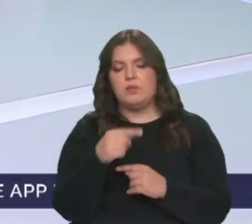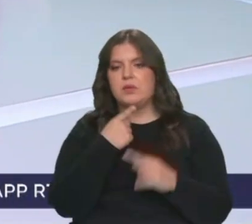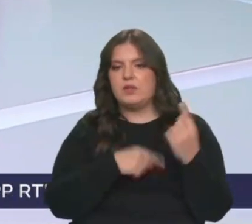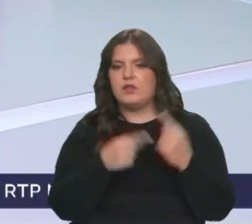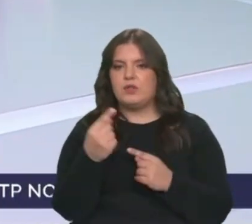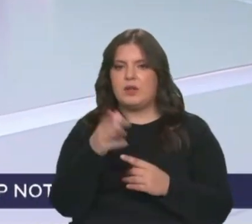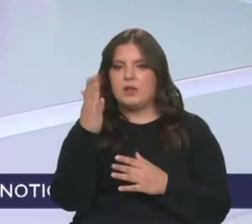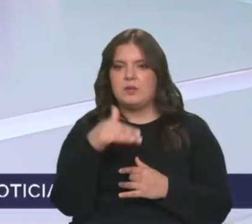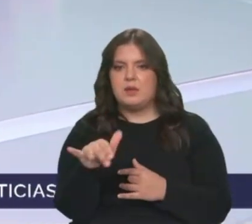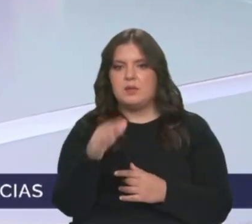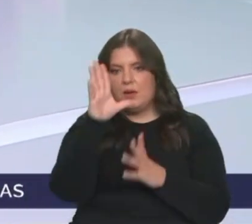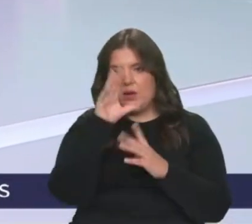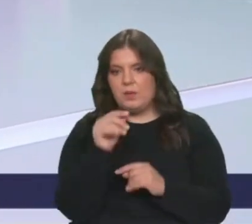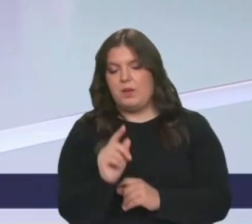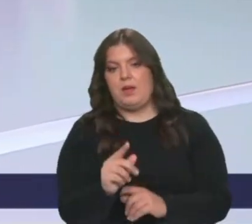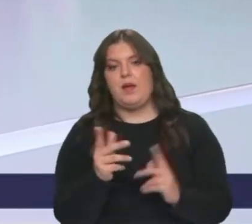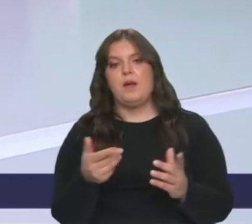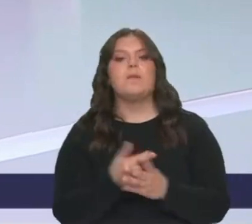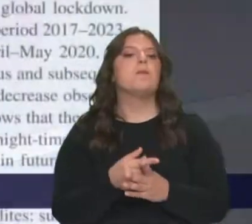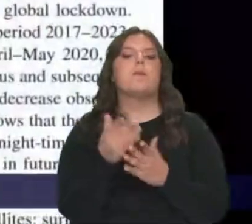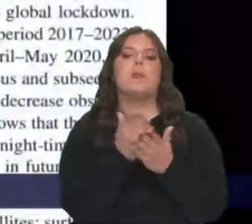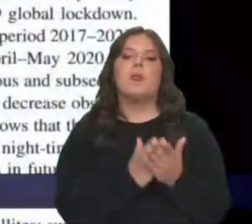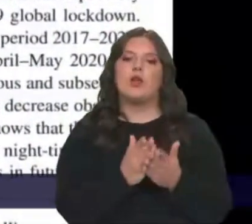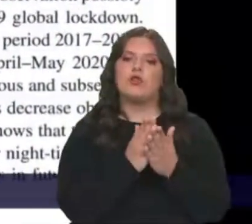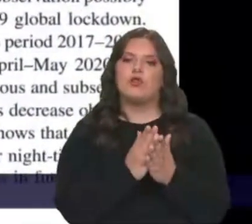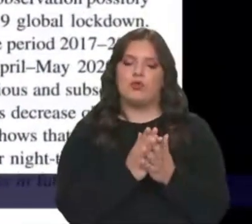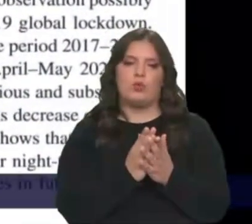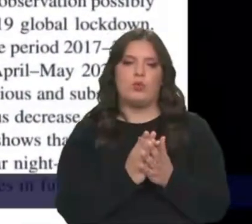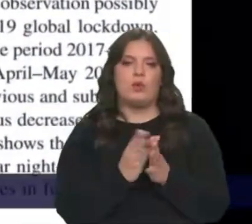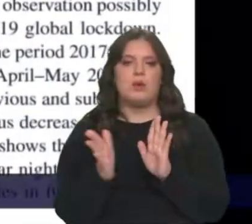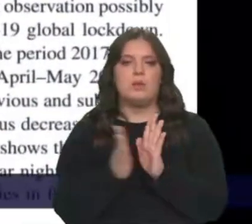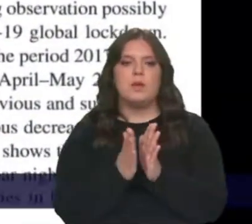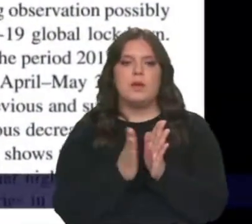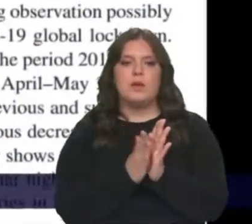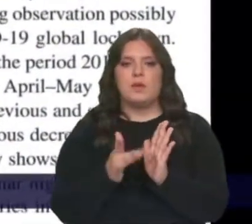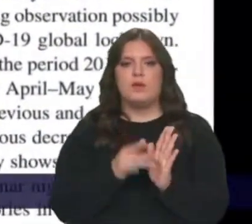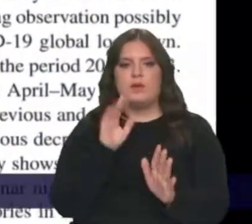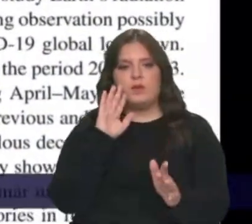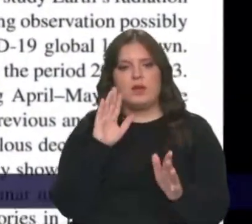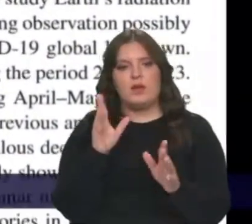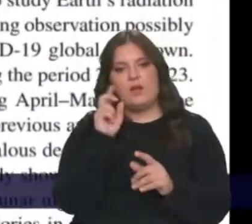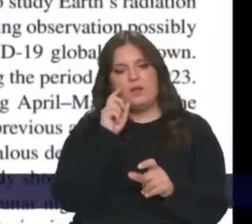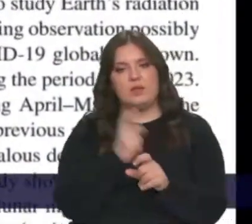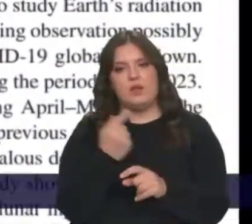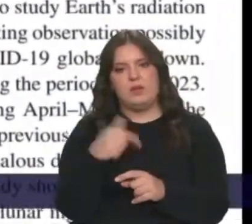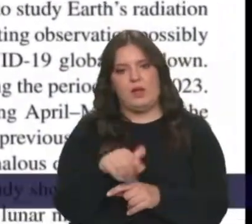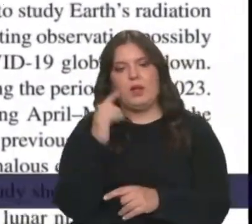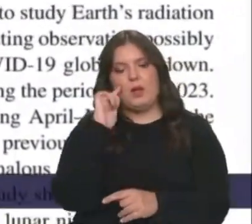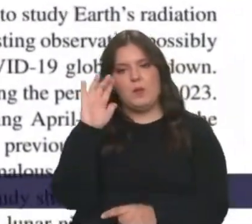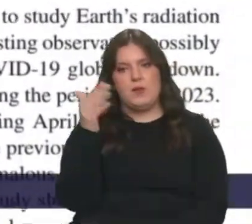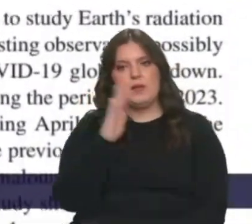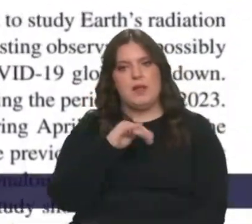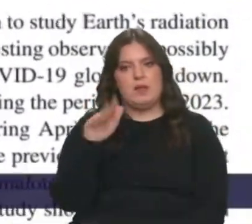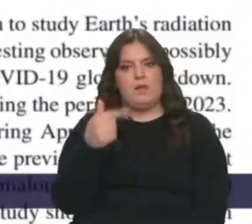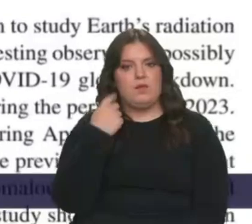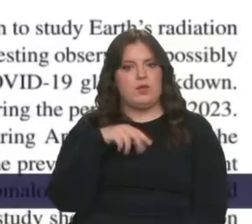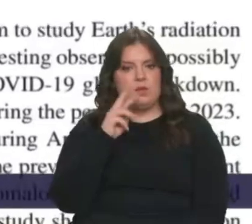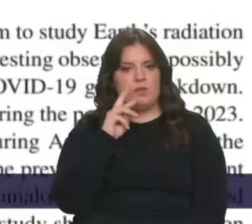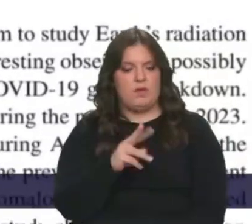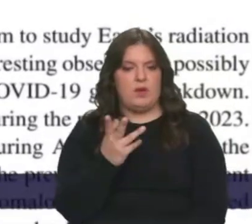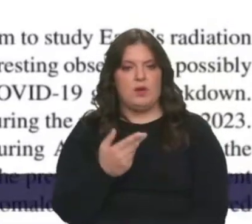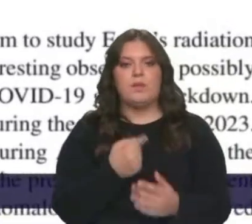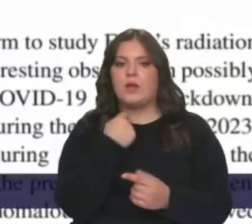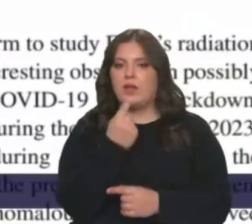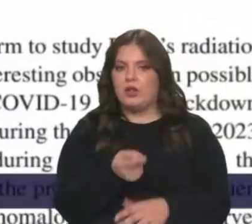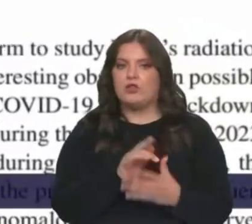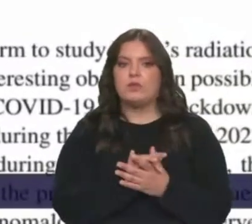imagem da semana ser a Lua, mas é verdade, porque é um estudo, atenção, é um estudo publicado numa revista com revisão de pares, portanto tem mérito científico, é este que nós estamos aqui a ver, e que